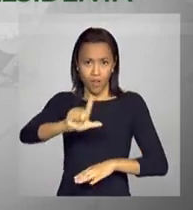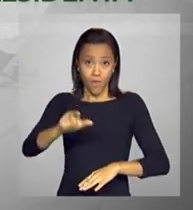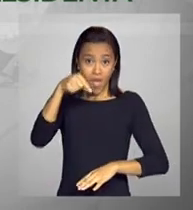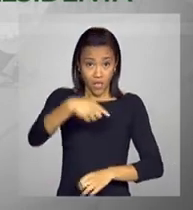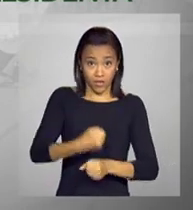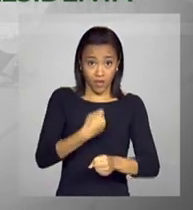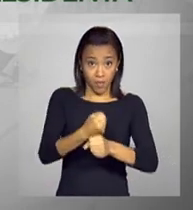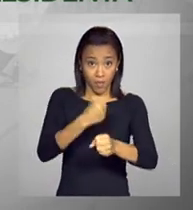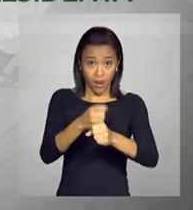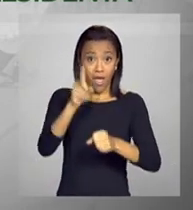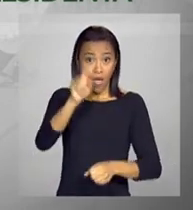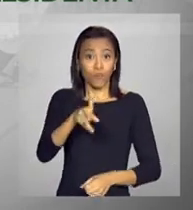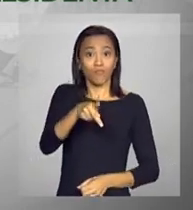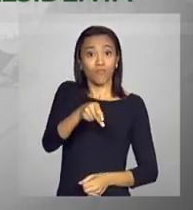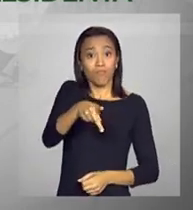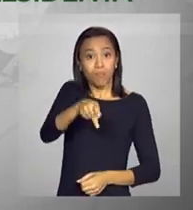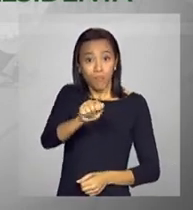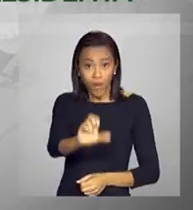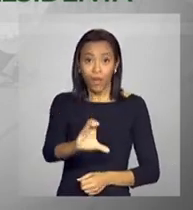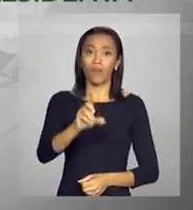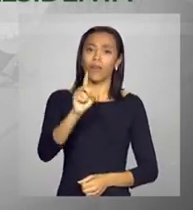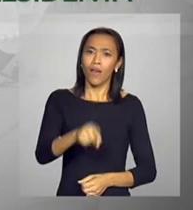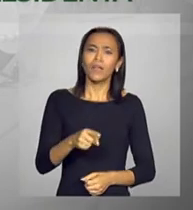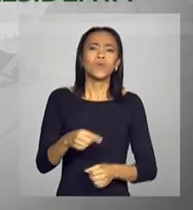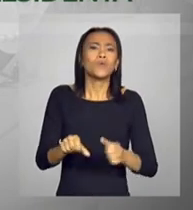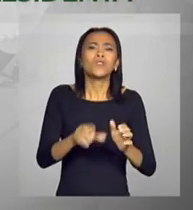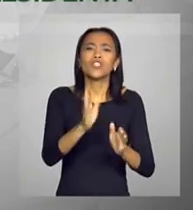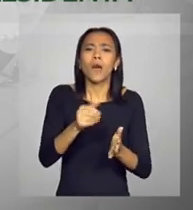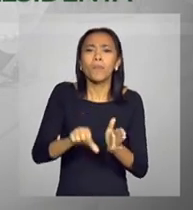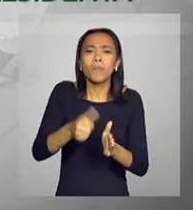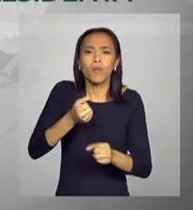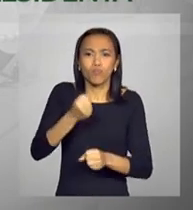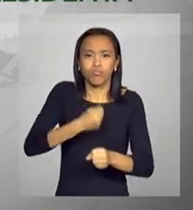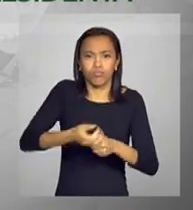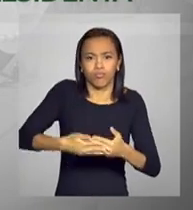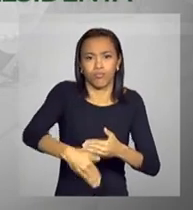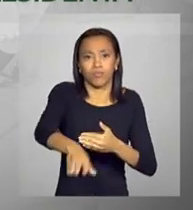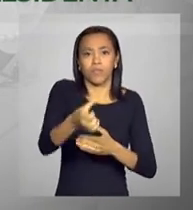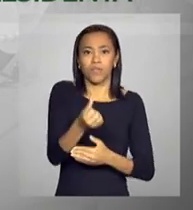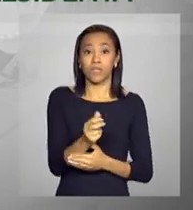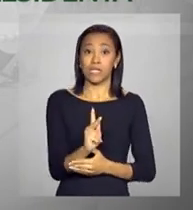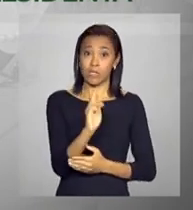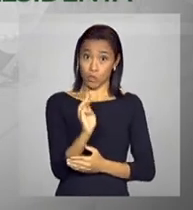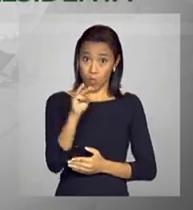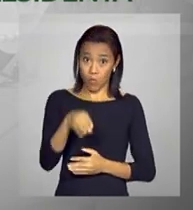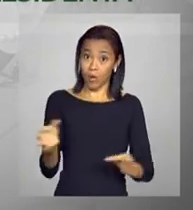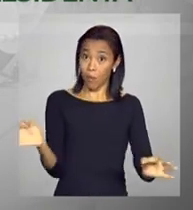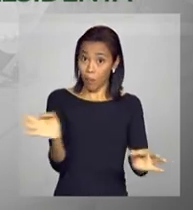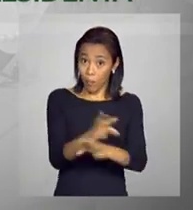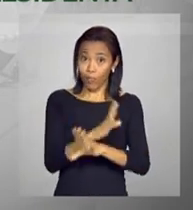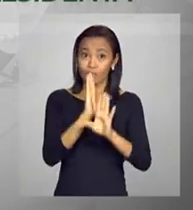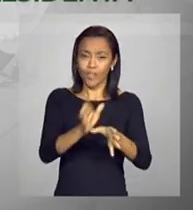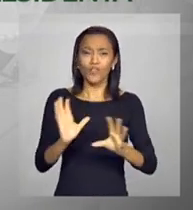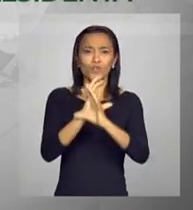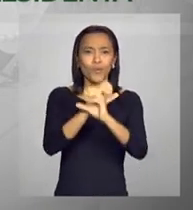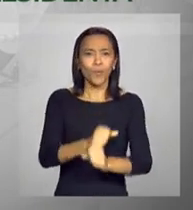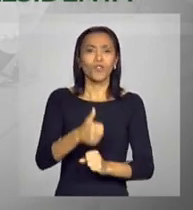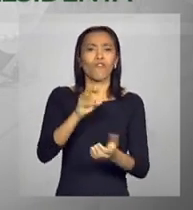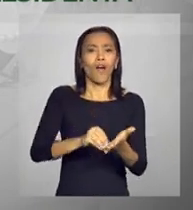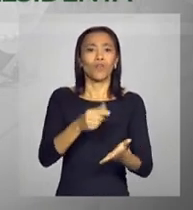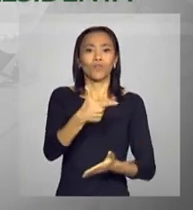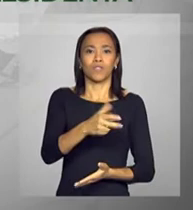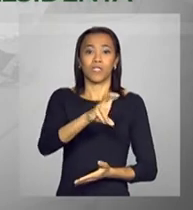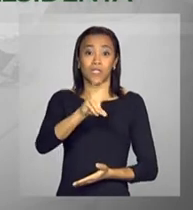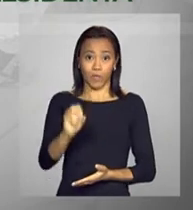obra do Programa de Aceleração do Crescimento, o PAC, está com os primeiros 65 quilômetros concluídos, de um total de